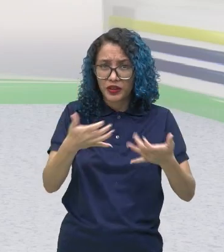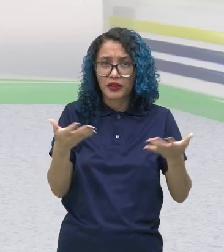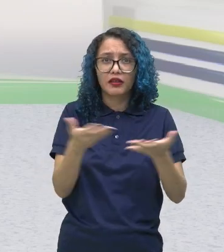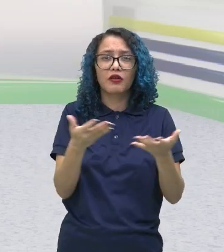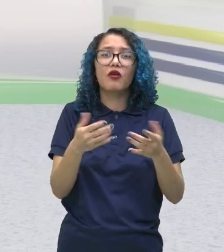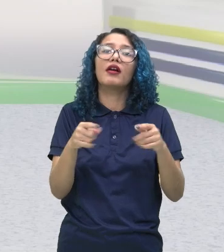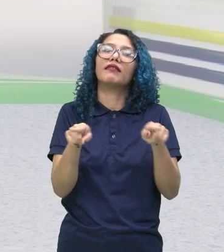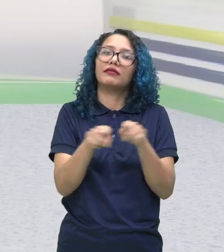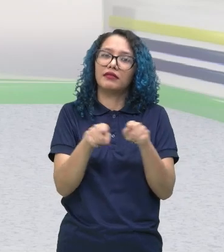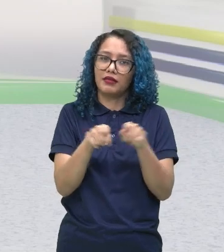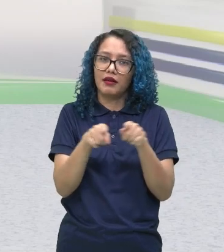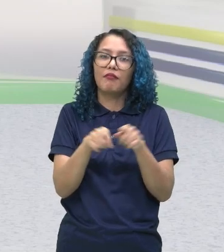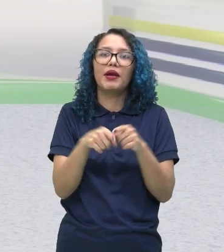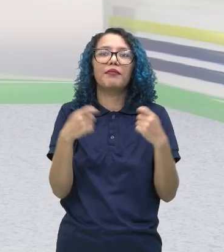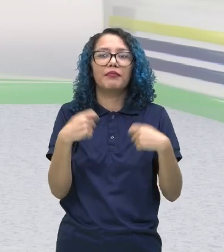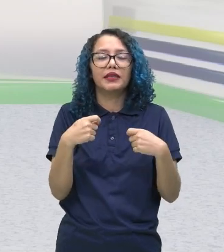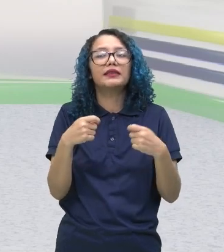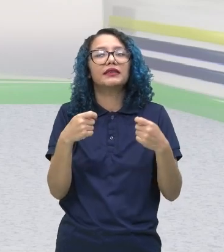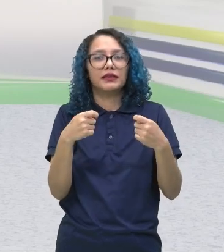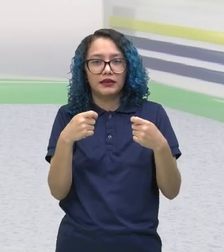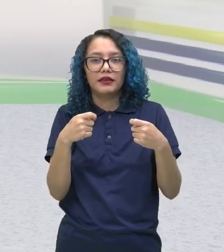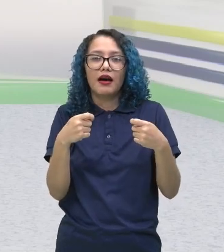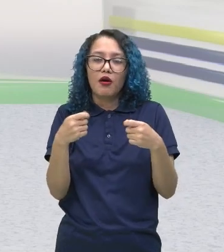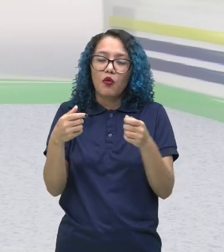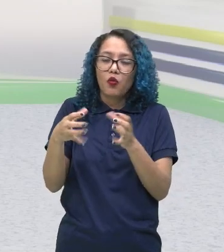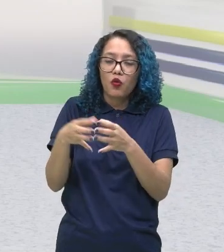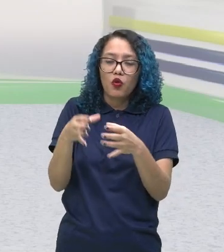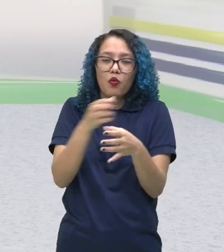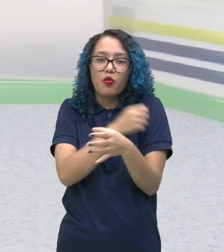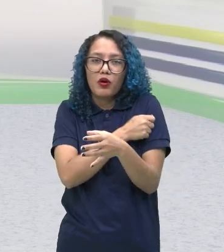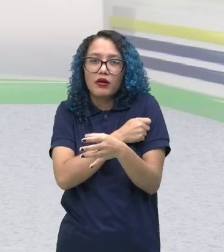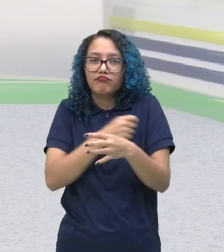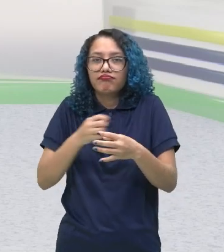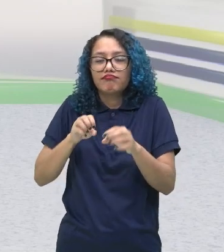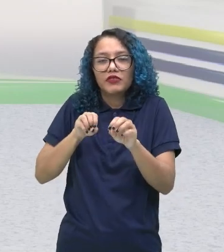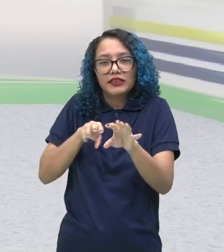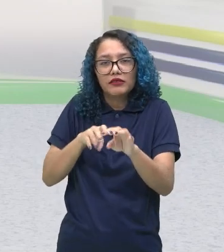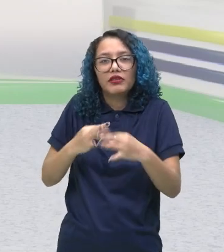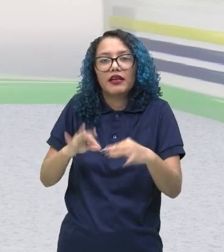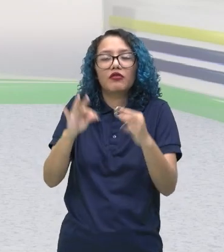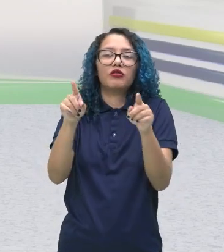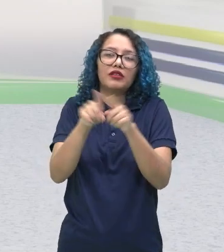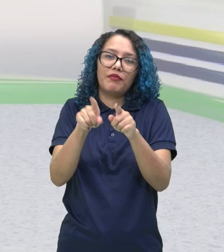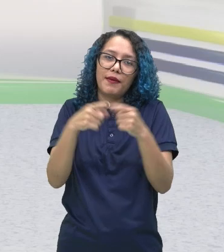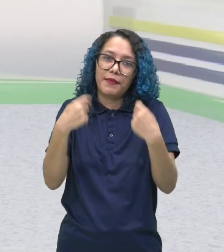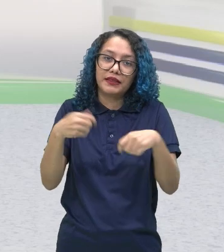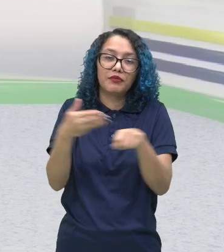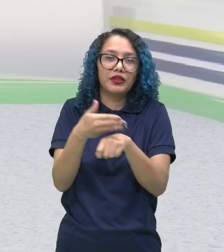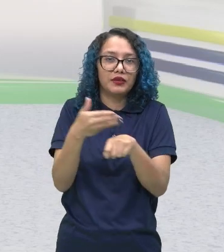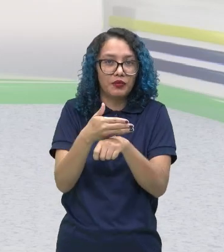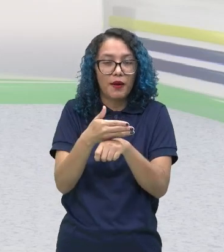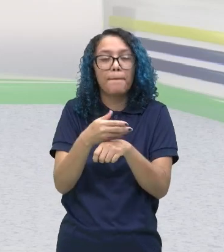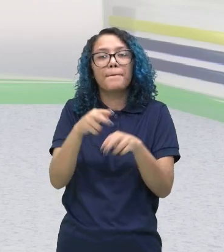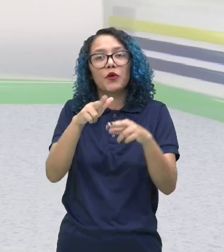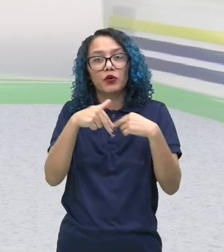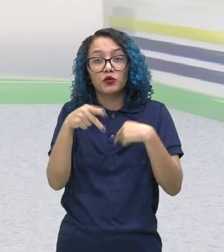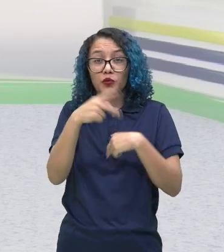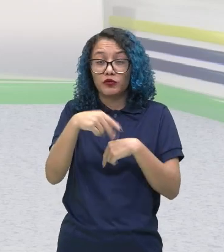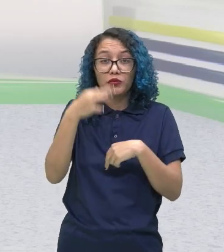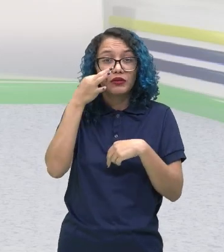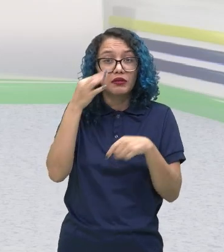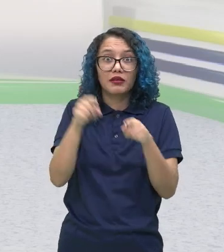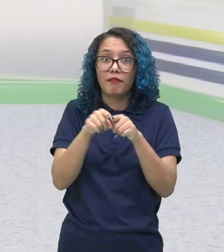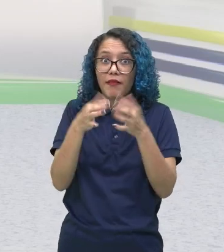nossos estudantes da mediação tecnológica, tá? Então, você, professor presencial, você precisa estar atento, se apropriar